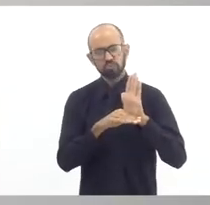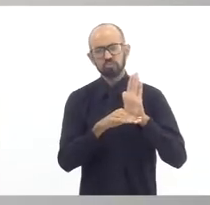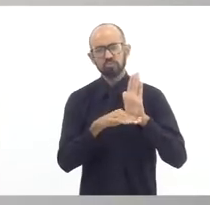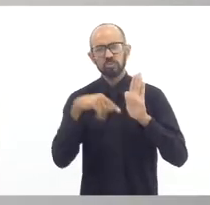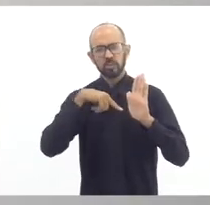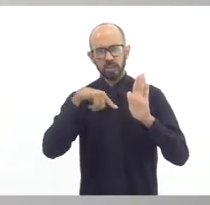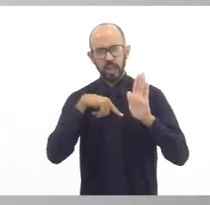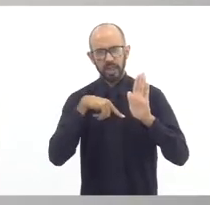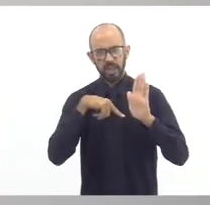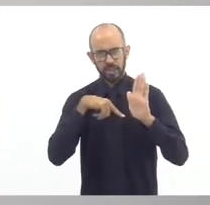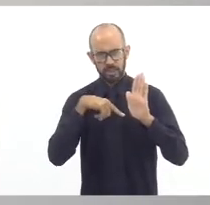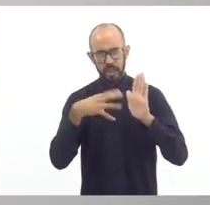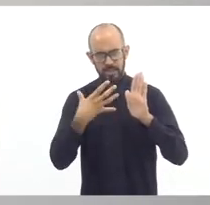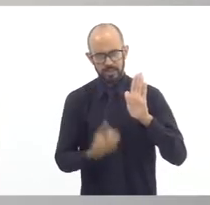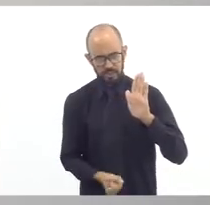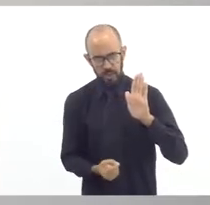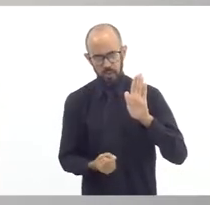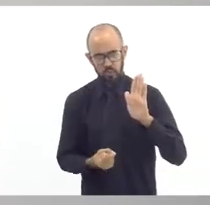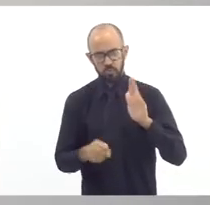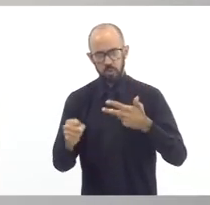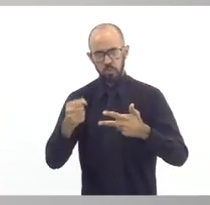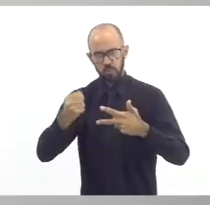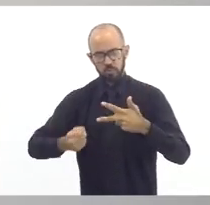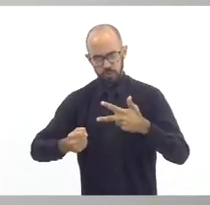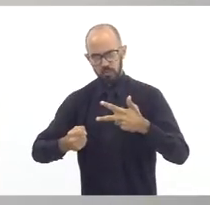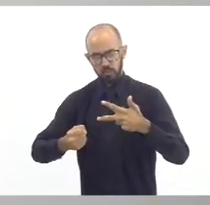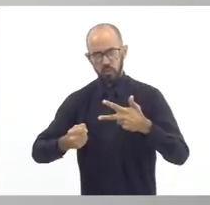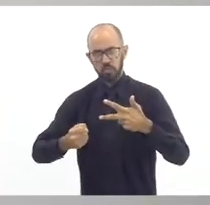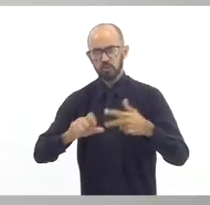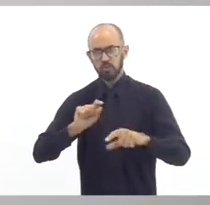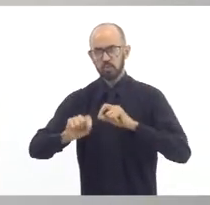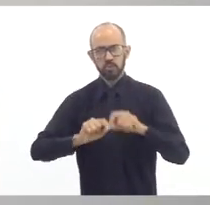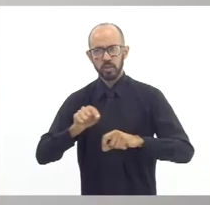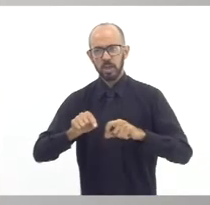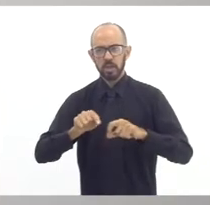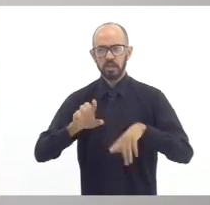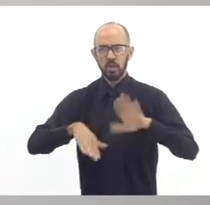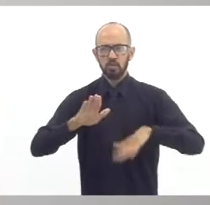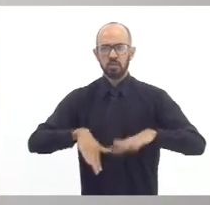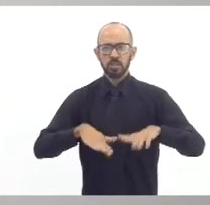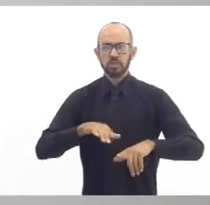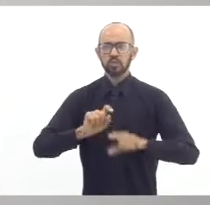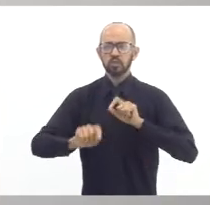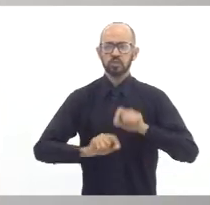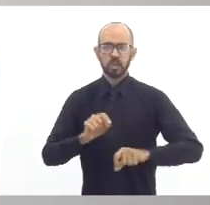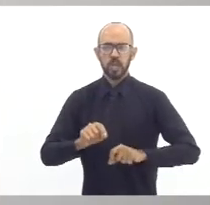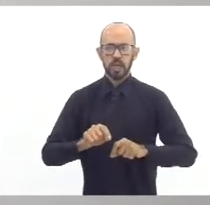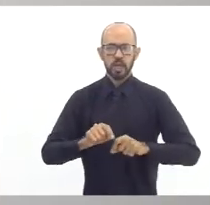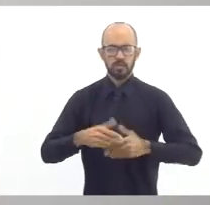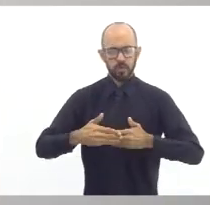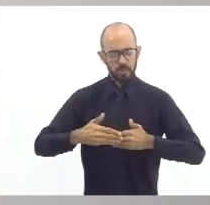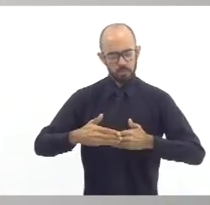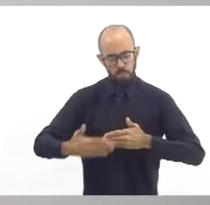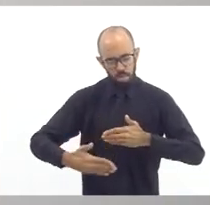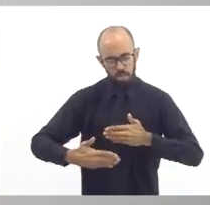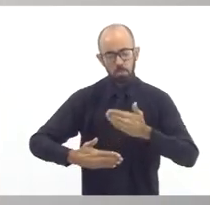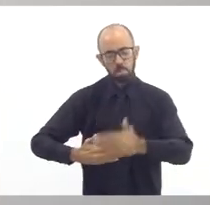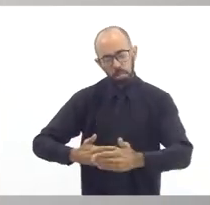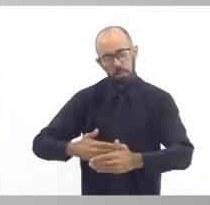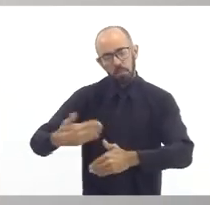são adotados pelo poder público e que, de repente, empurra de goela abaixo